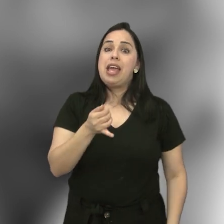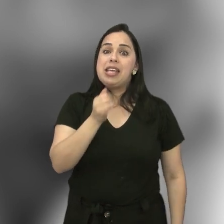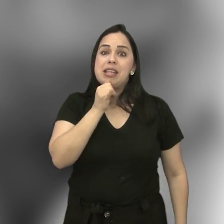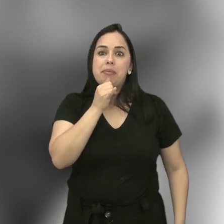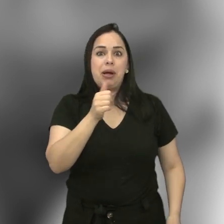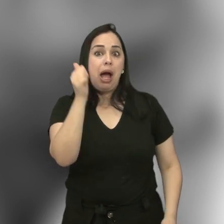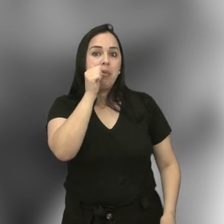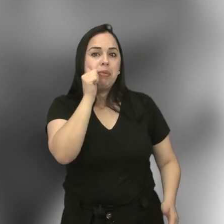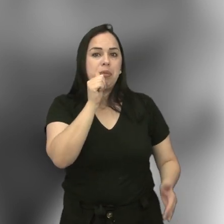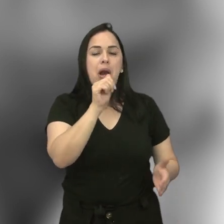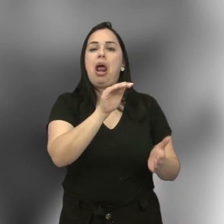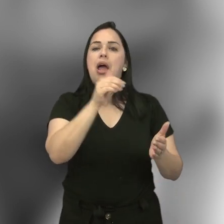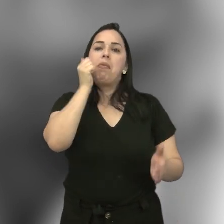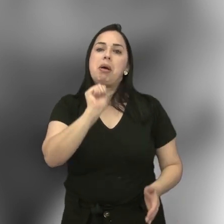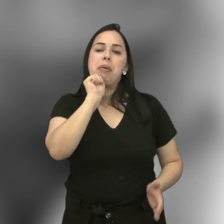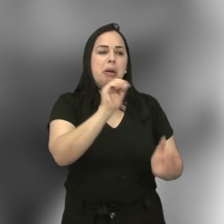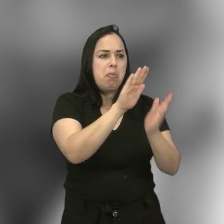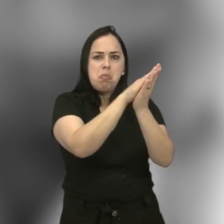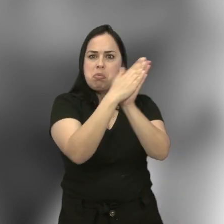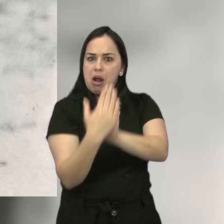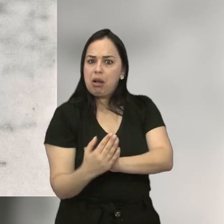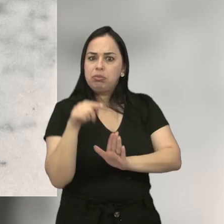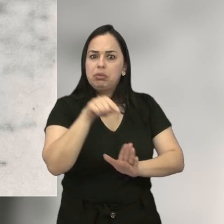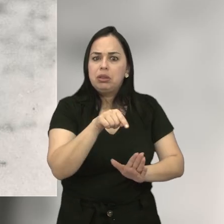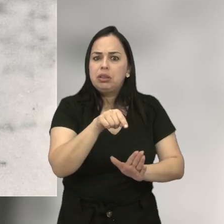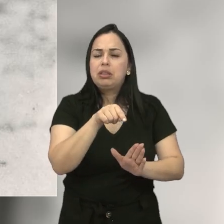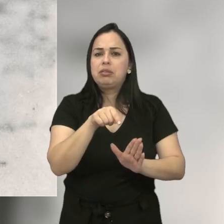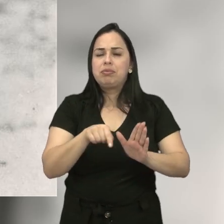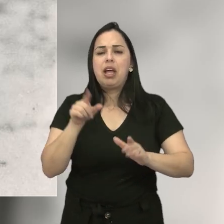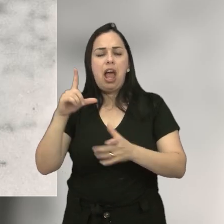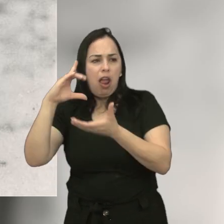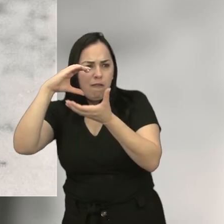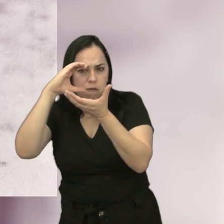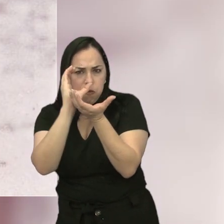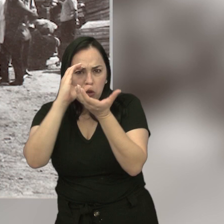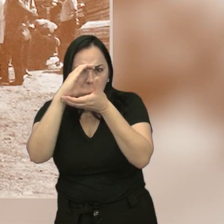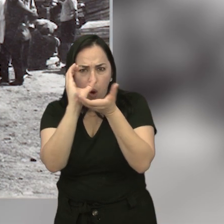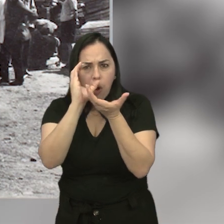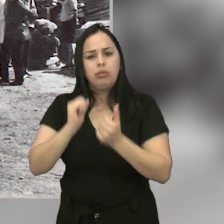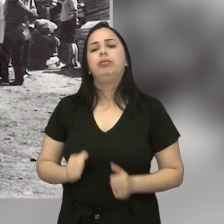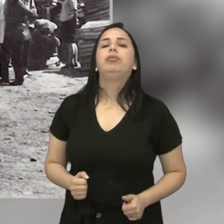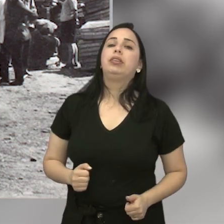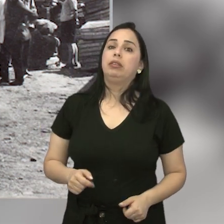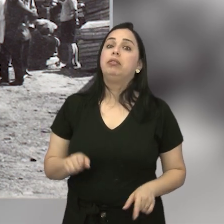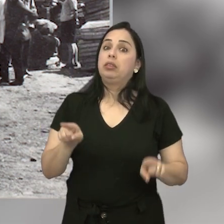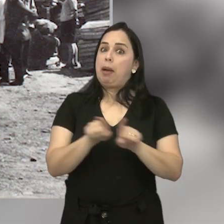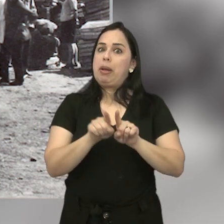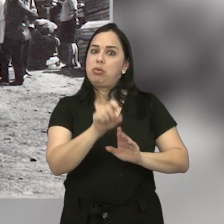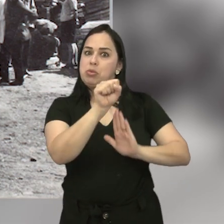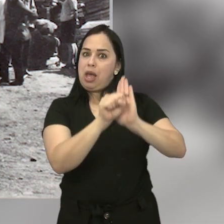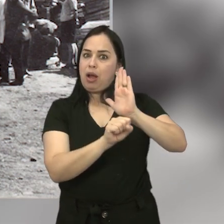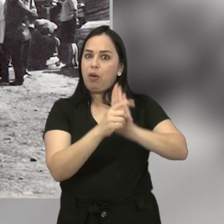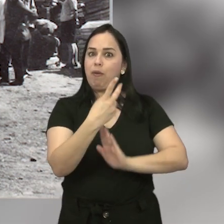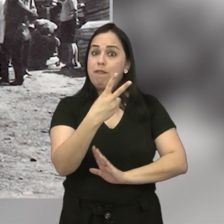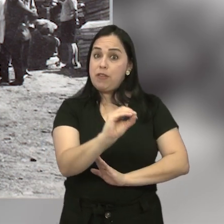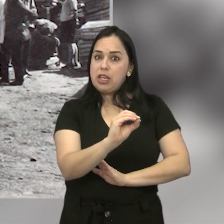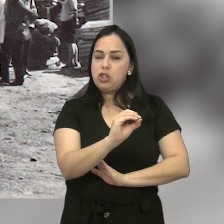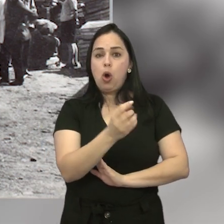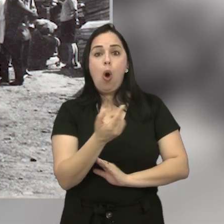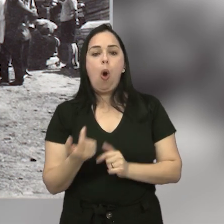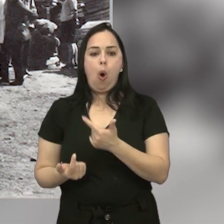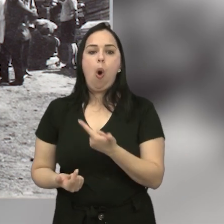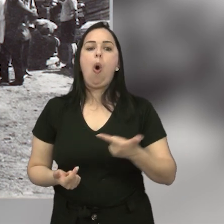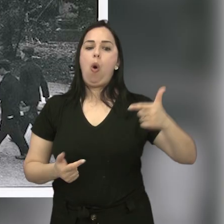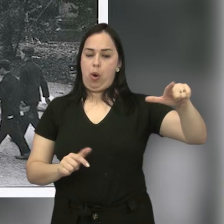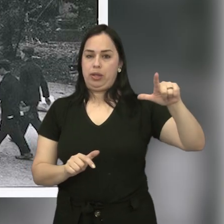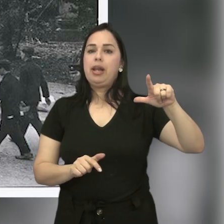obras mais importantes para a história da fotografia e do fotojornalismo mundial. Ainda no século XX, outra norte-americana